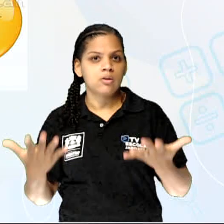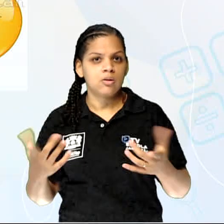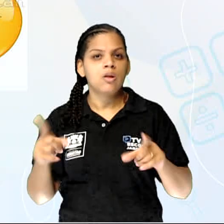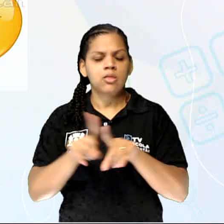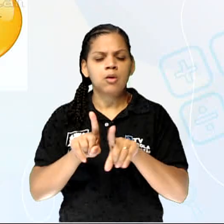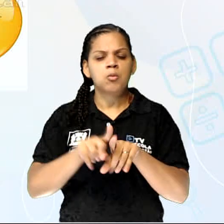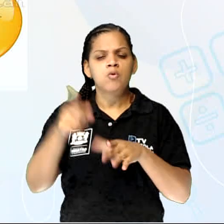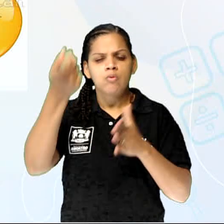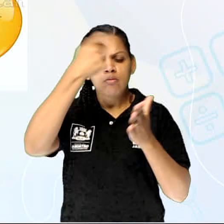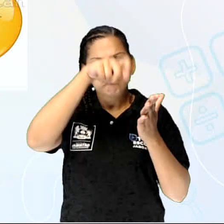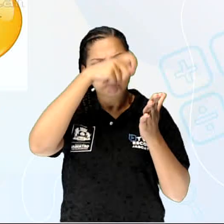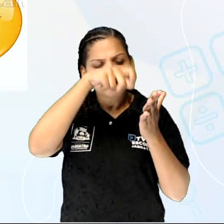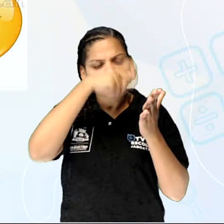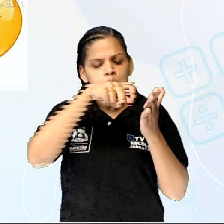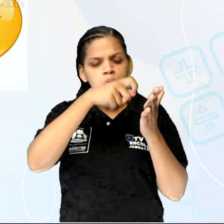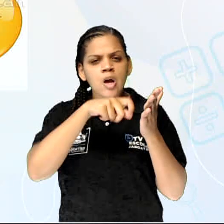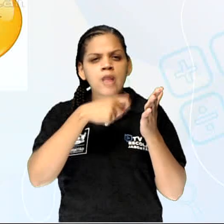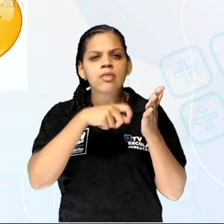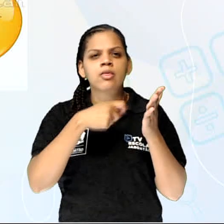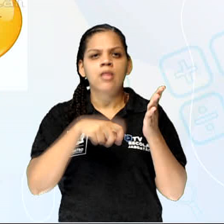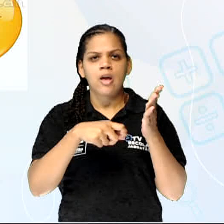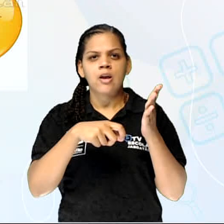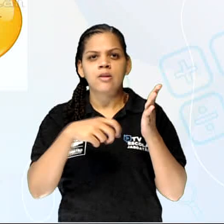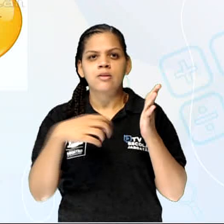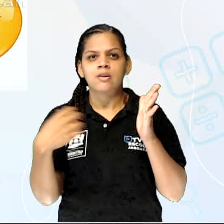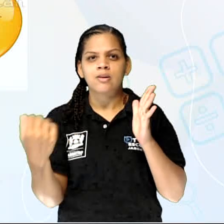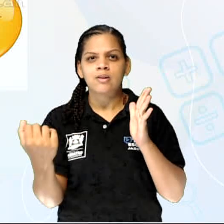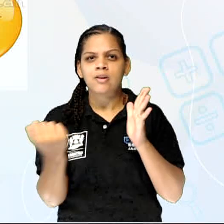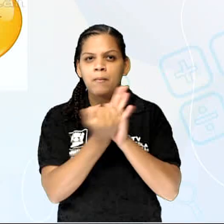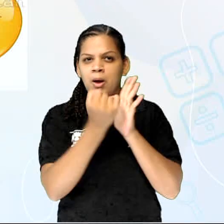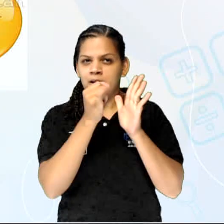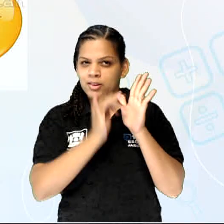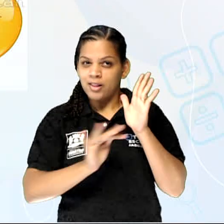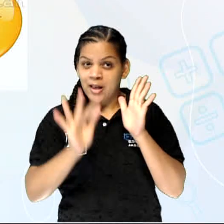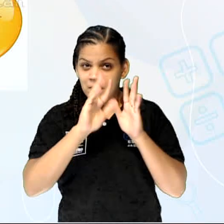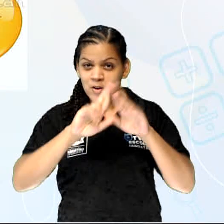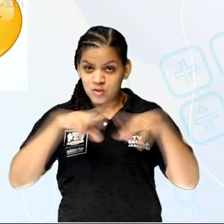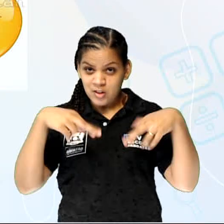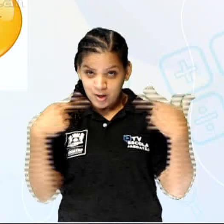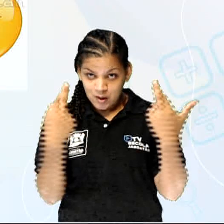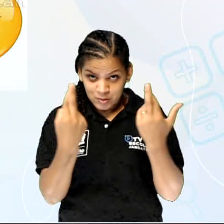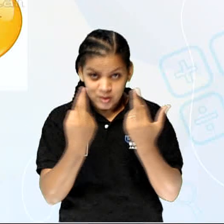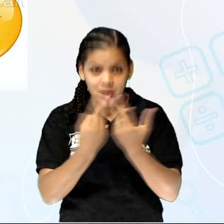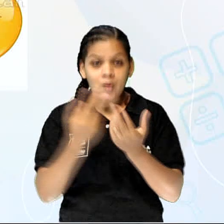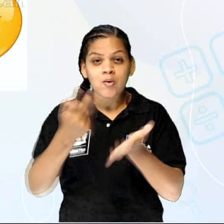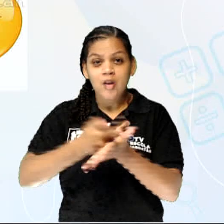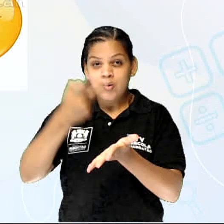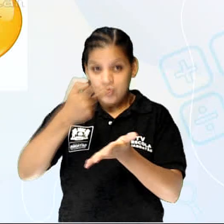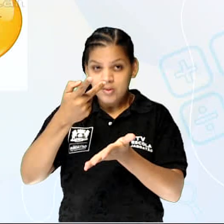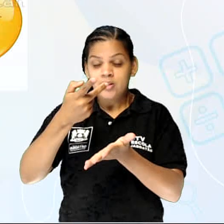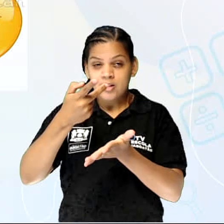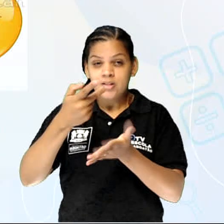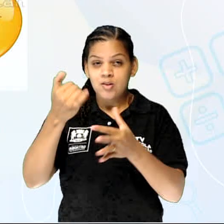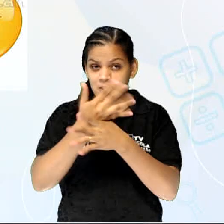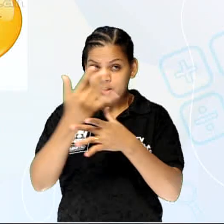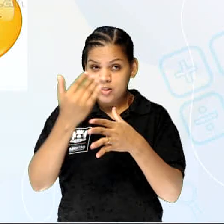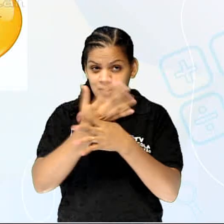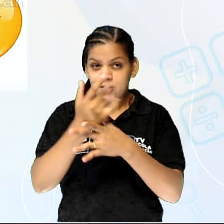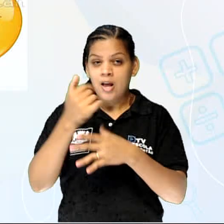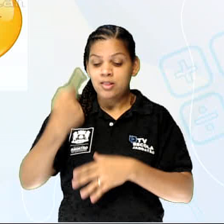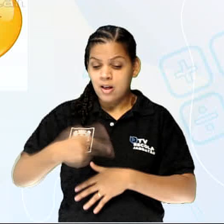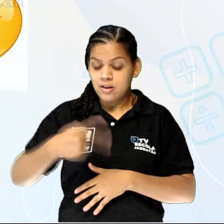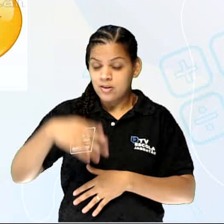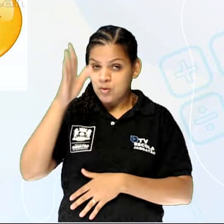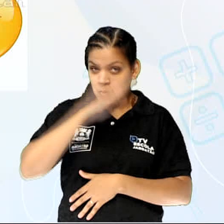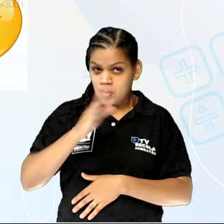seu caderno o logo da reunião de cúpula deste evento que aconteceu nesta cidade brasileira,